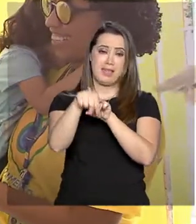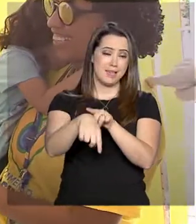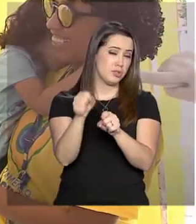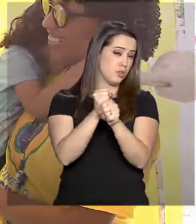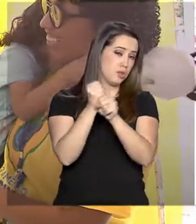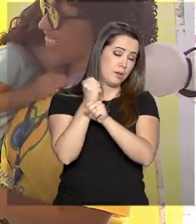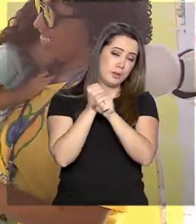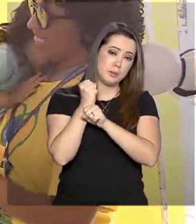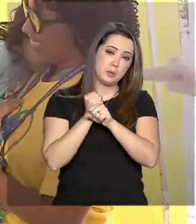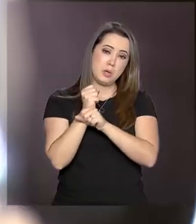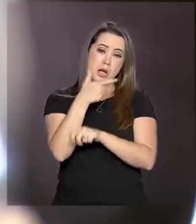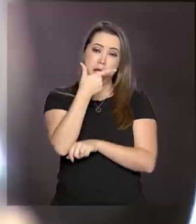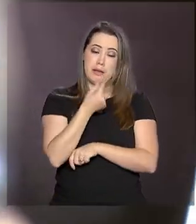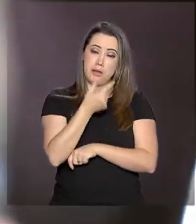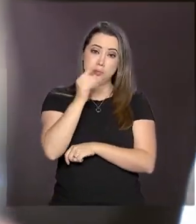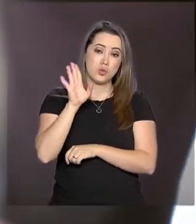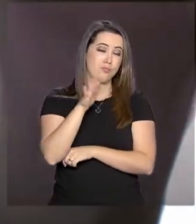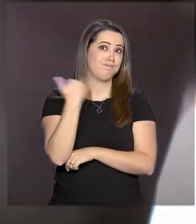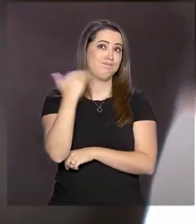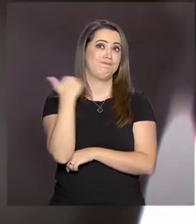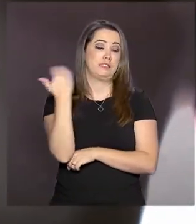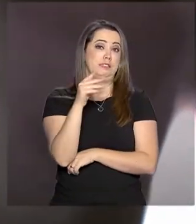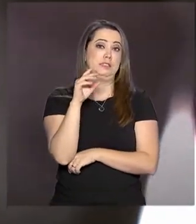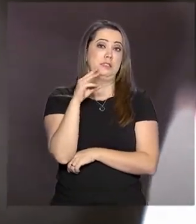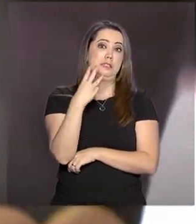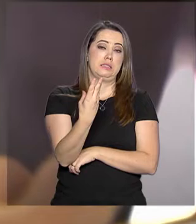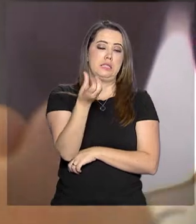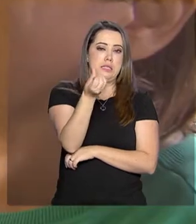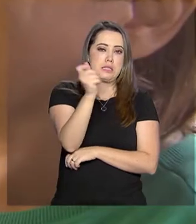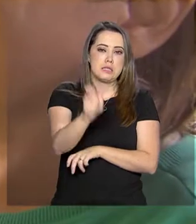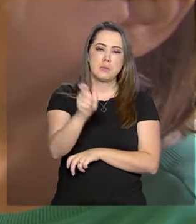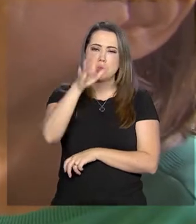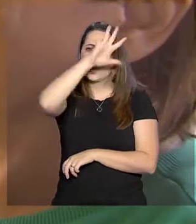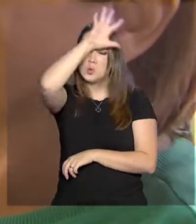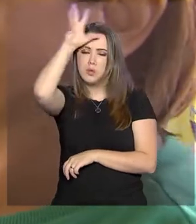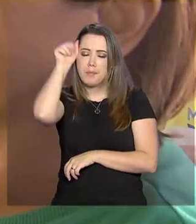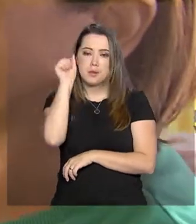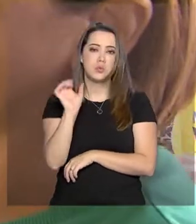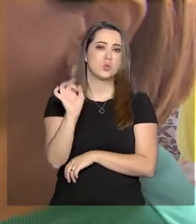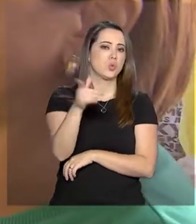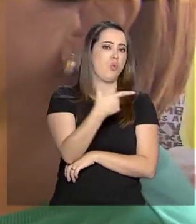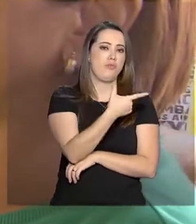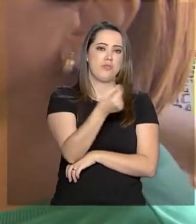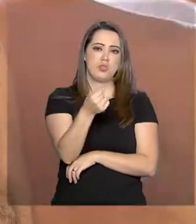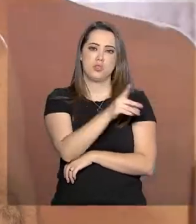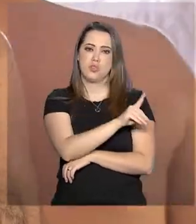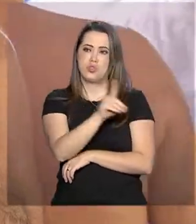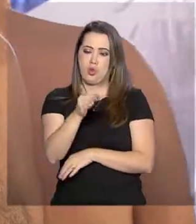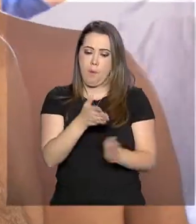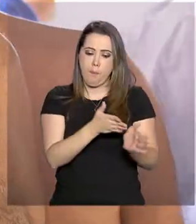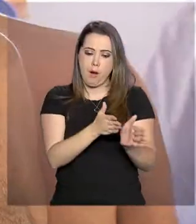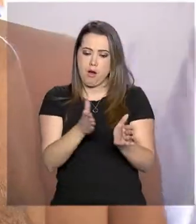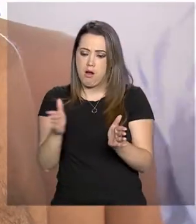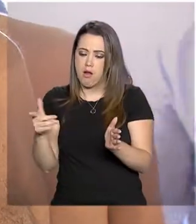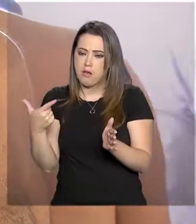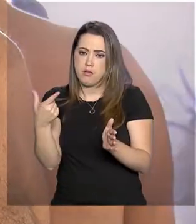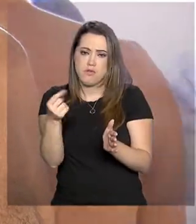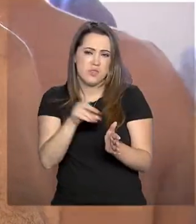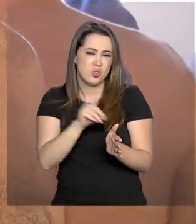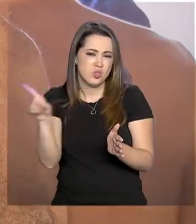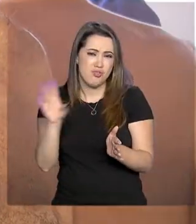este ano, a gripe já matou 36 pessoas no Amazonas em apenas 20 dias. Por conta dos